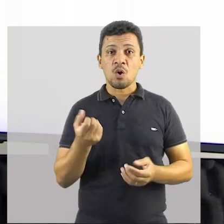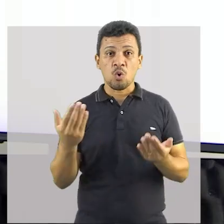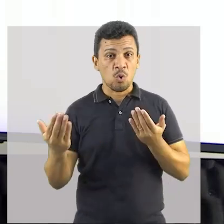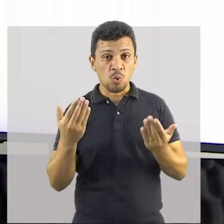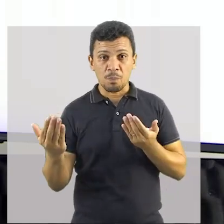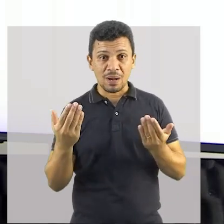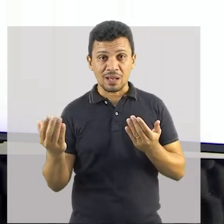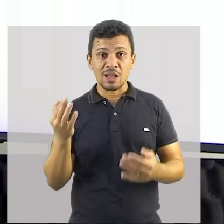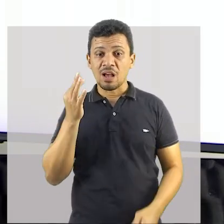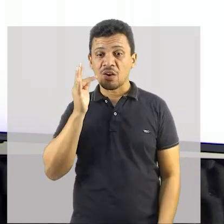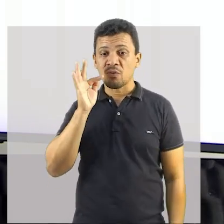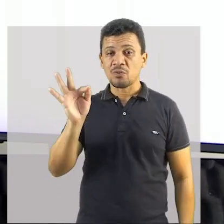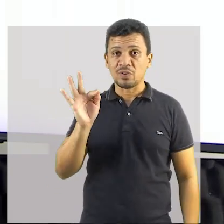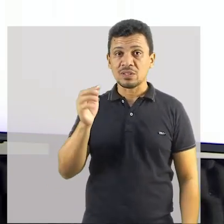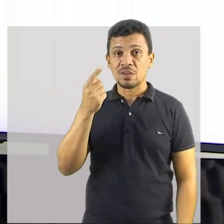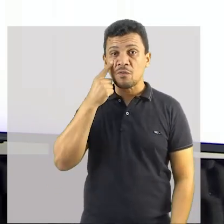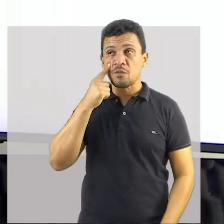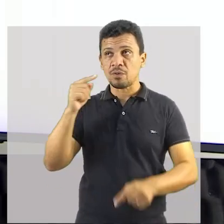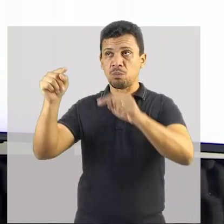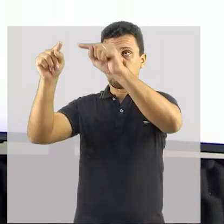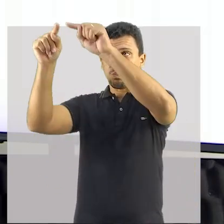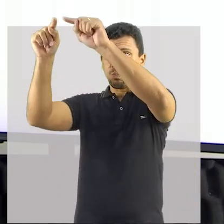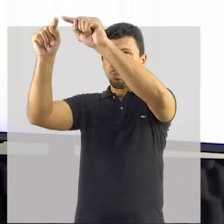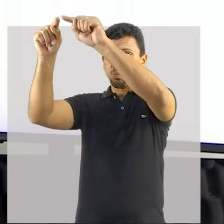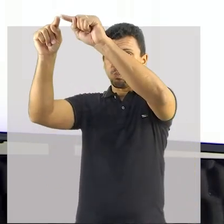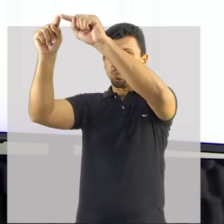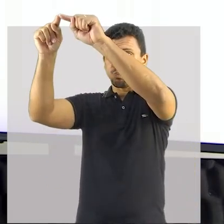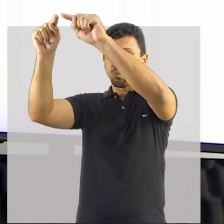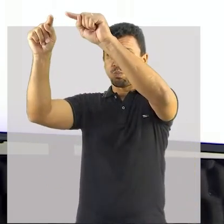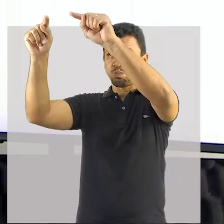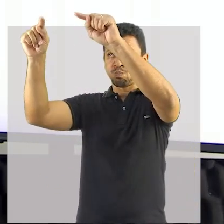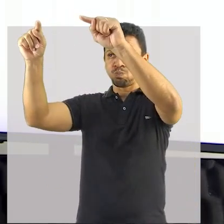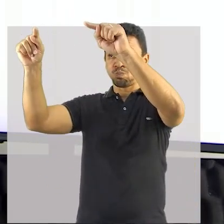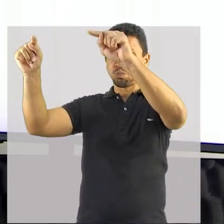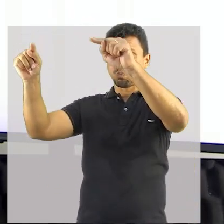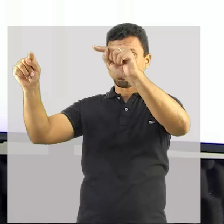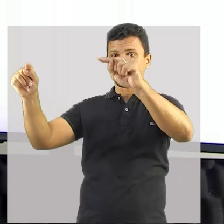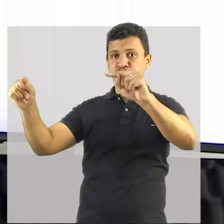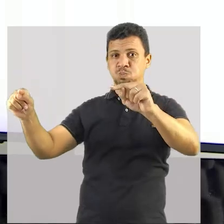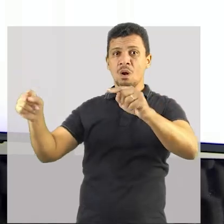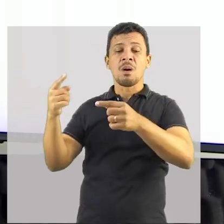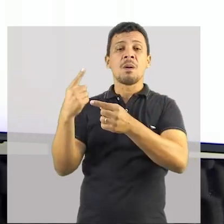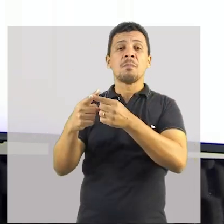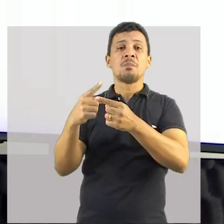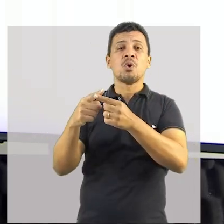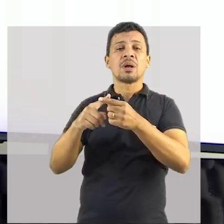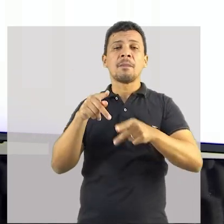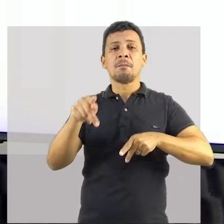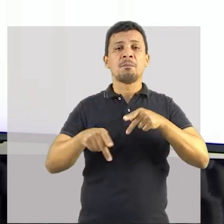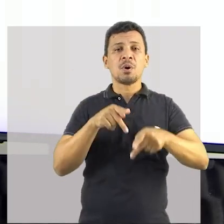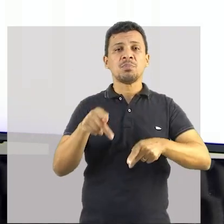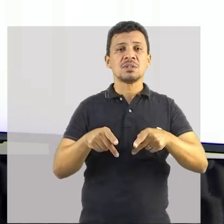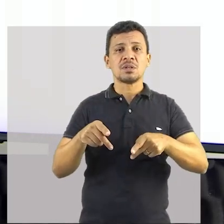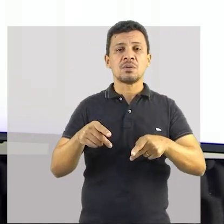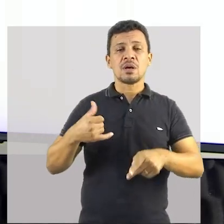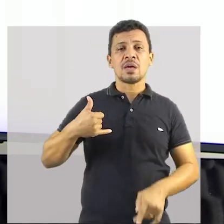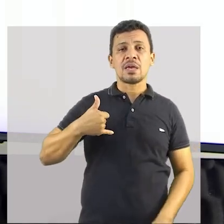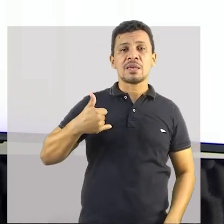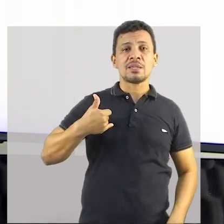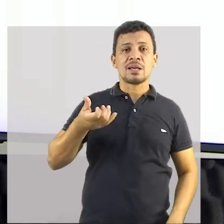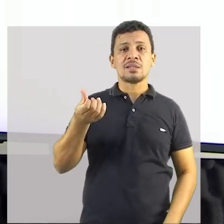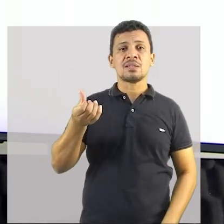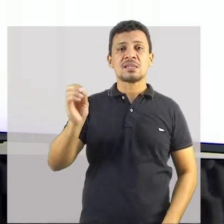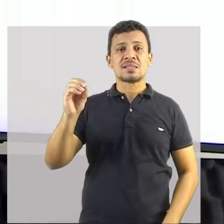França, você vai ver que isso aqui é mais largo. E é mais largo exatamente por conta da concentração da população francesa dos 60 anos